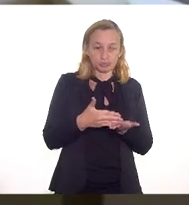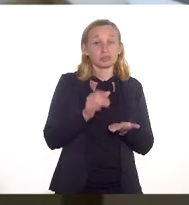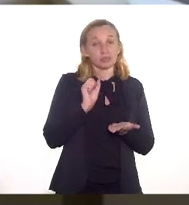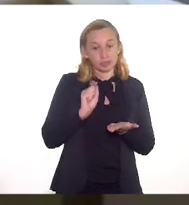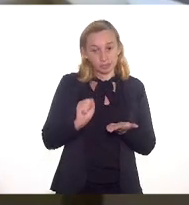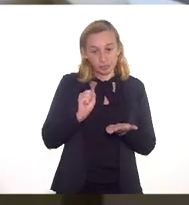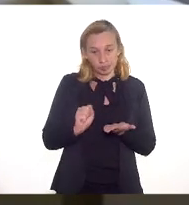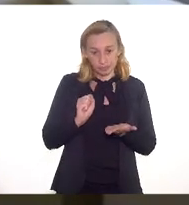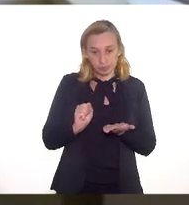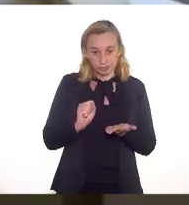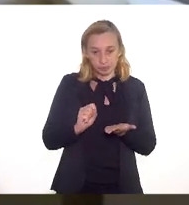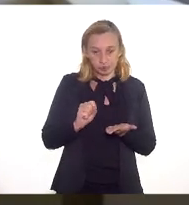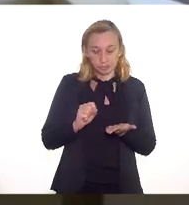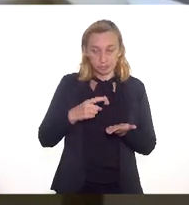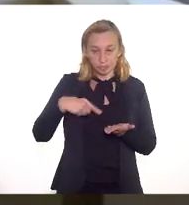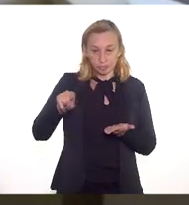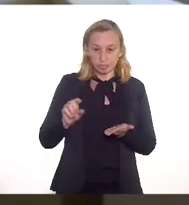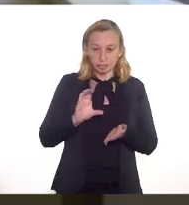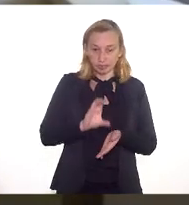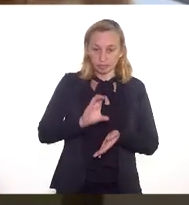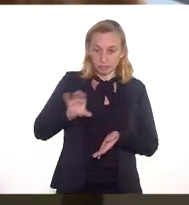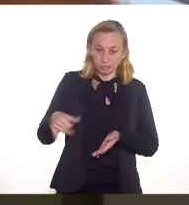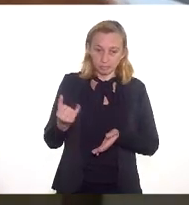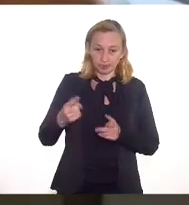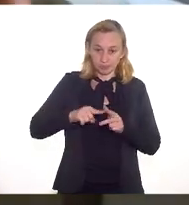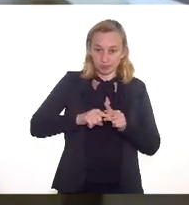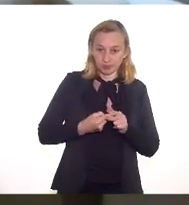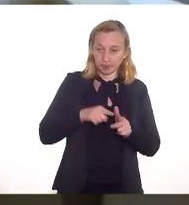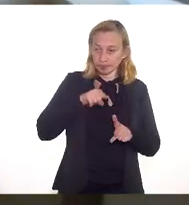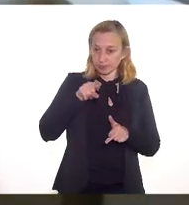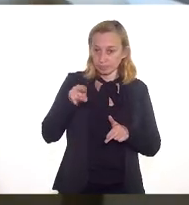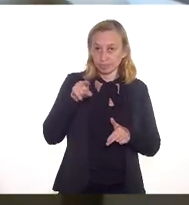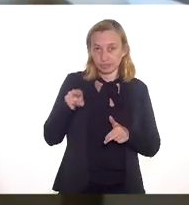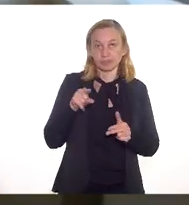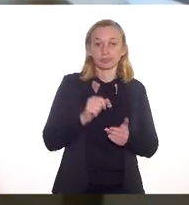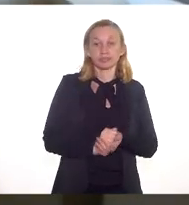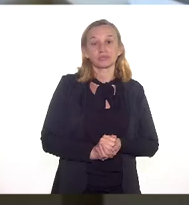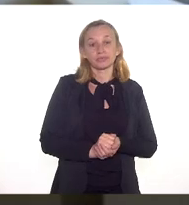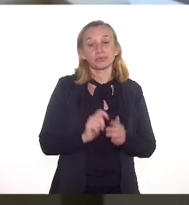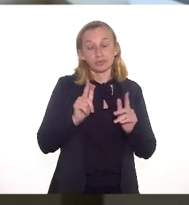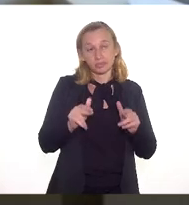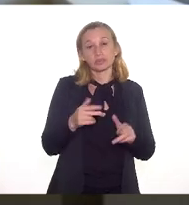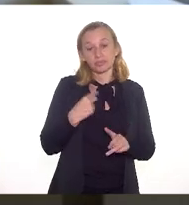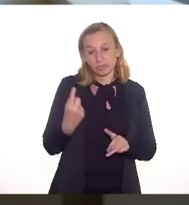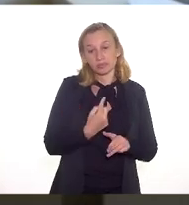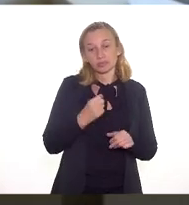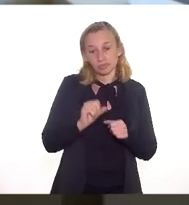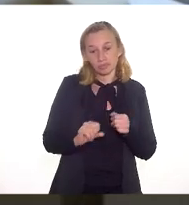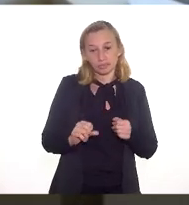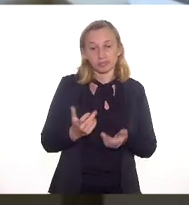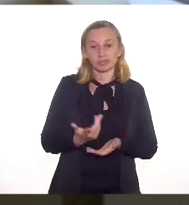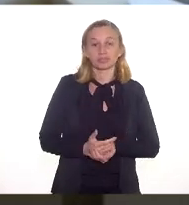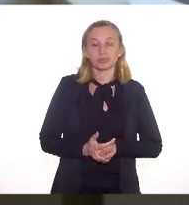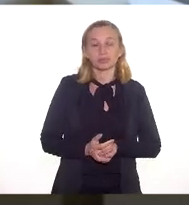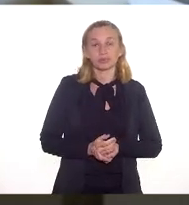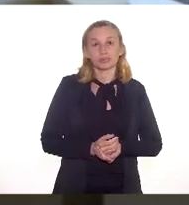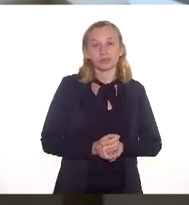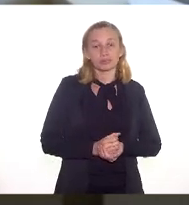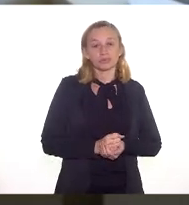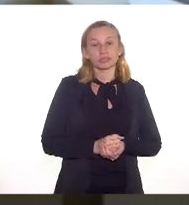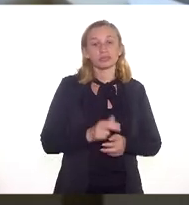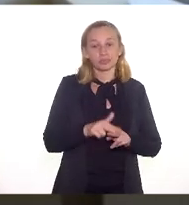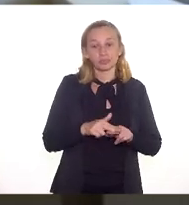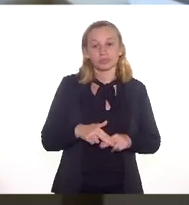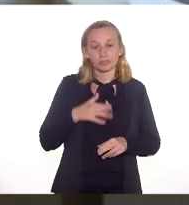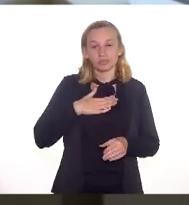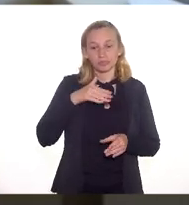poderia, quando for a CCJ, ele modificar outra lei também, como a gente tem feito de forma sistemática. Por isso,